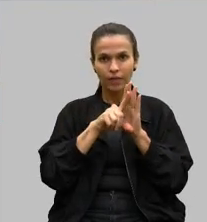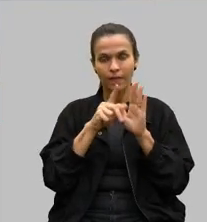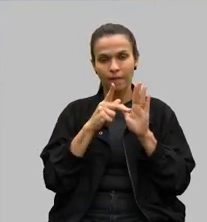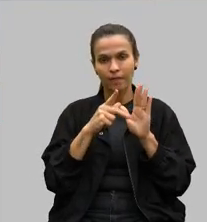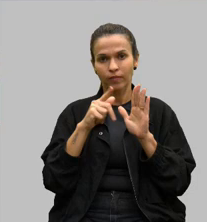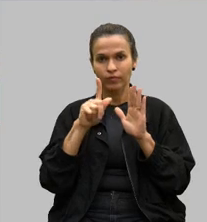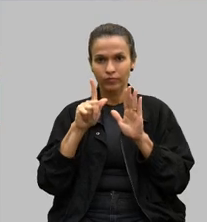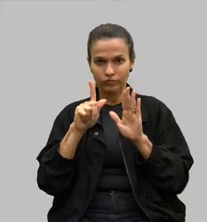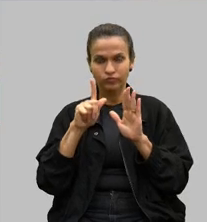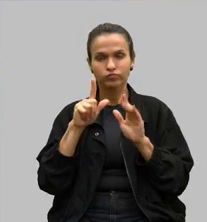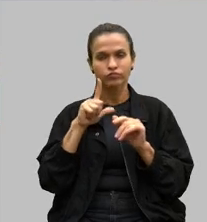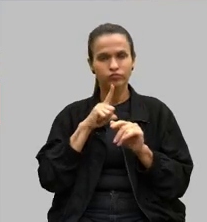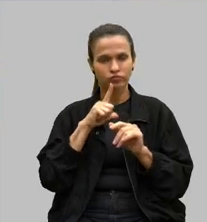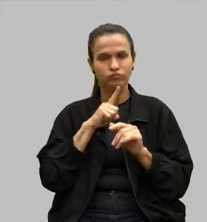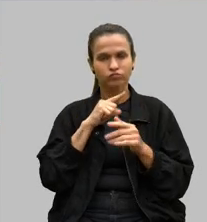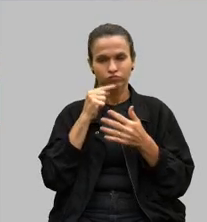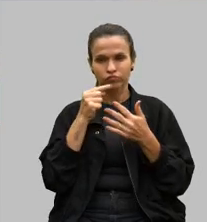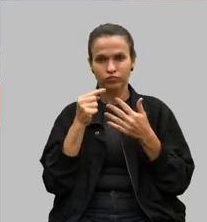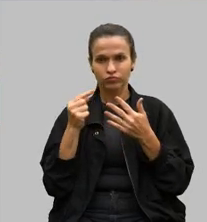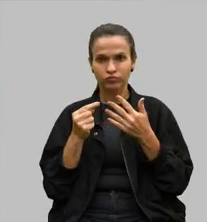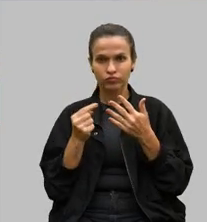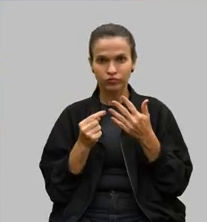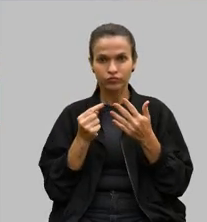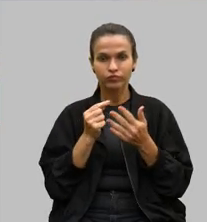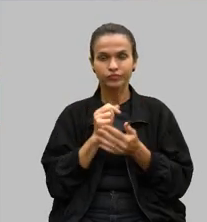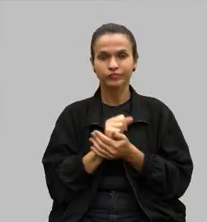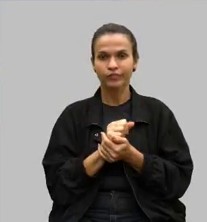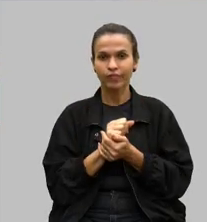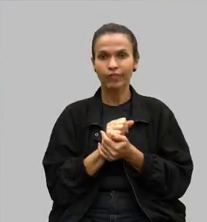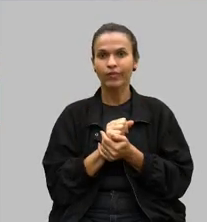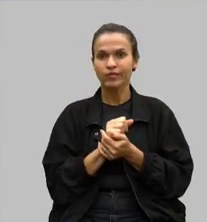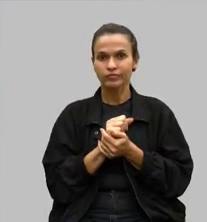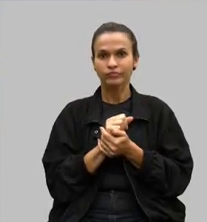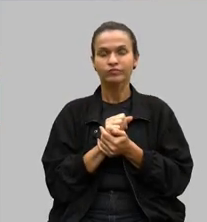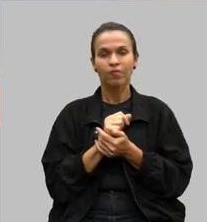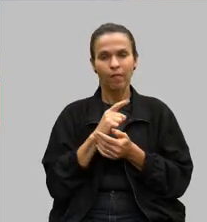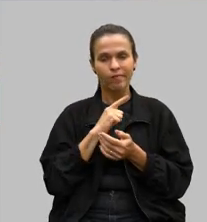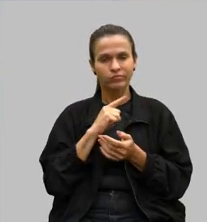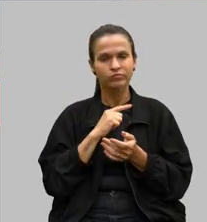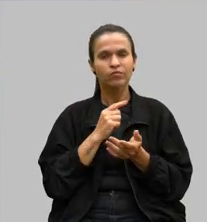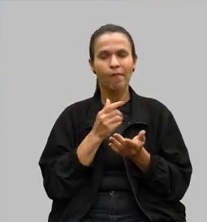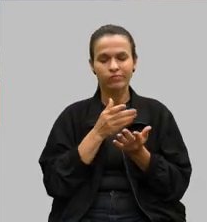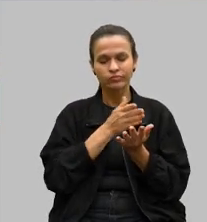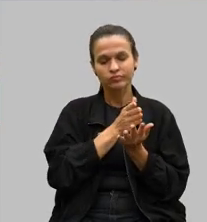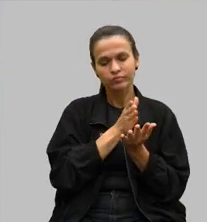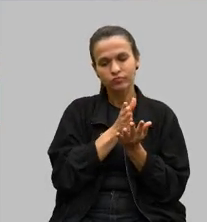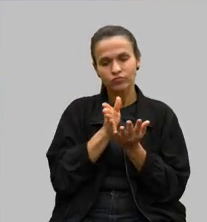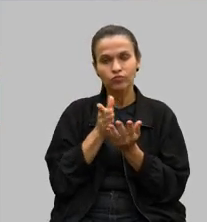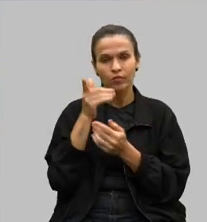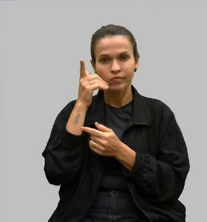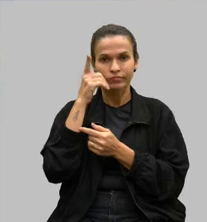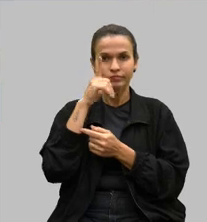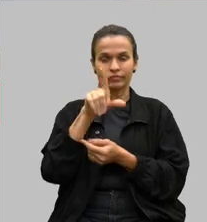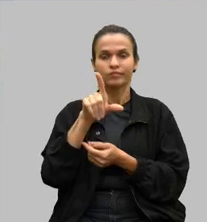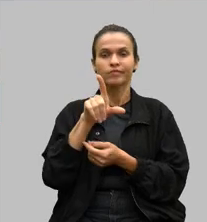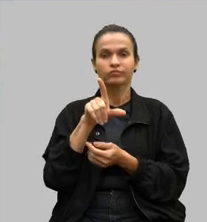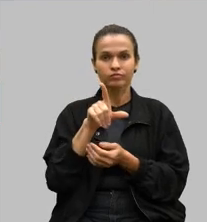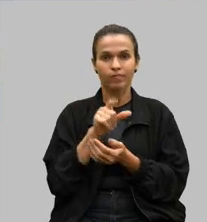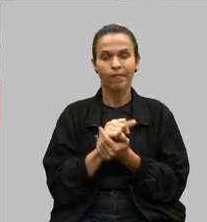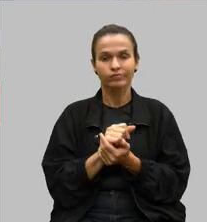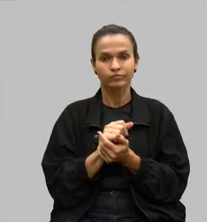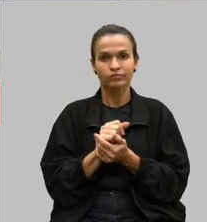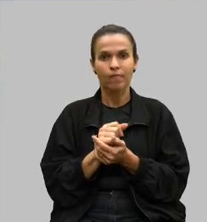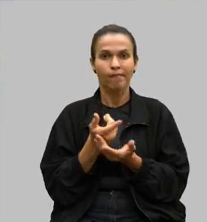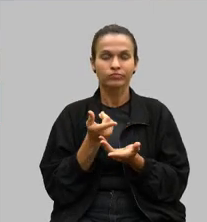de Cultura realmente um alento a pnab vai trazer mais que é um dos caminhos realmente de chegar eh mais